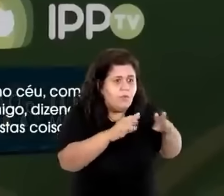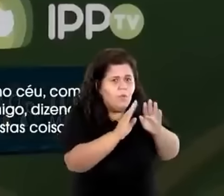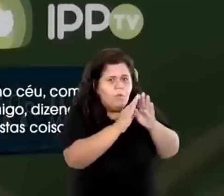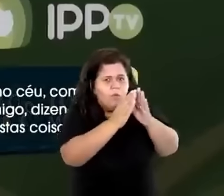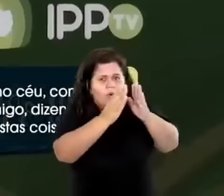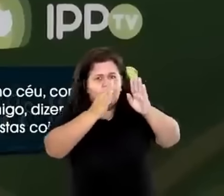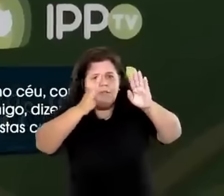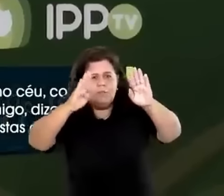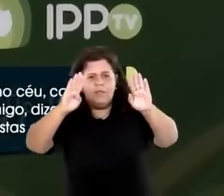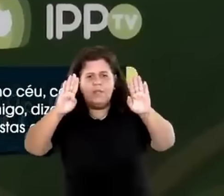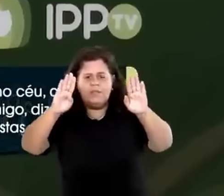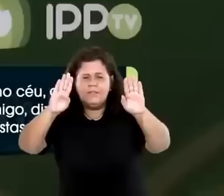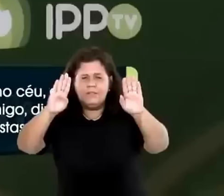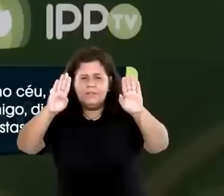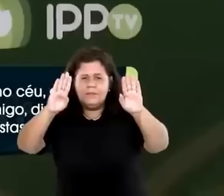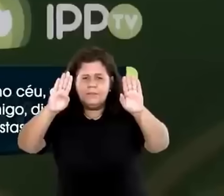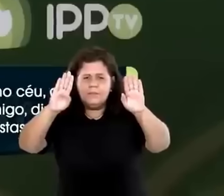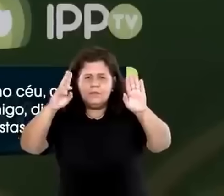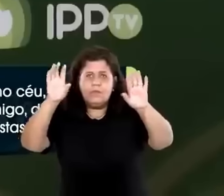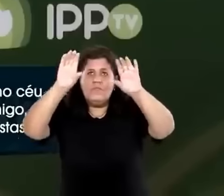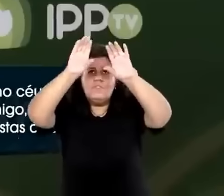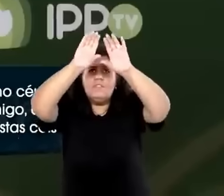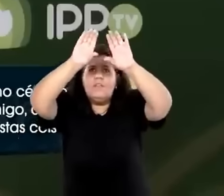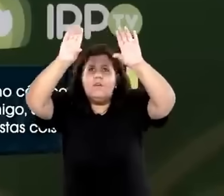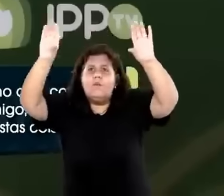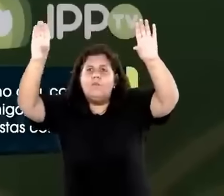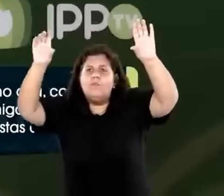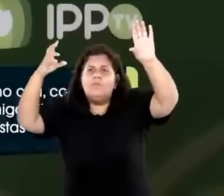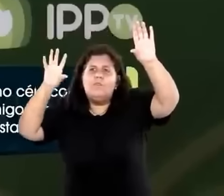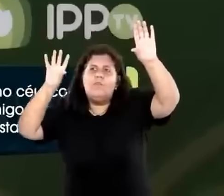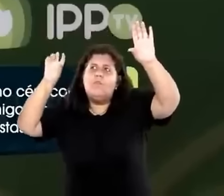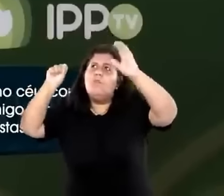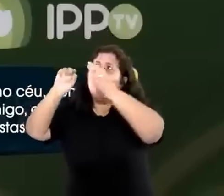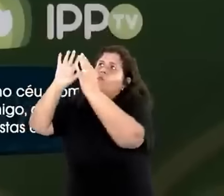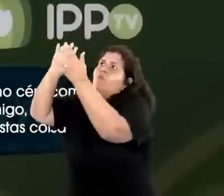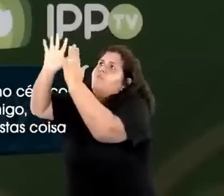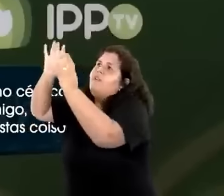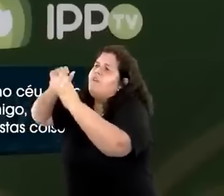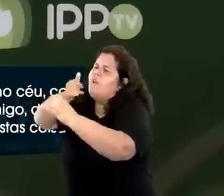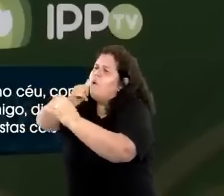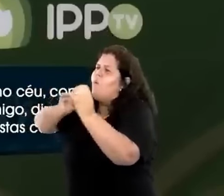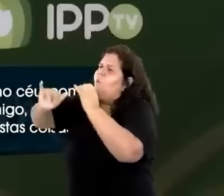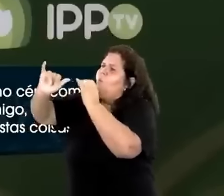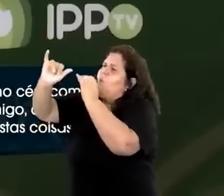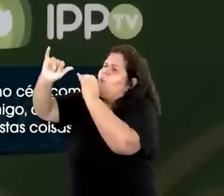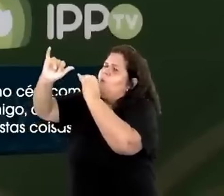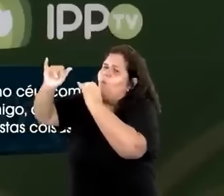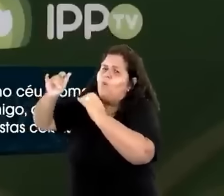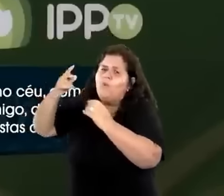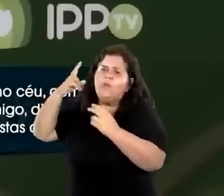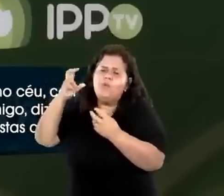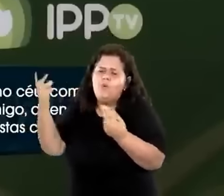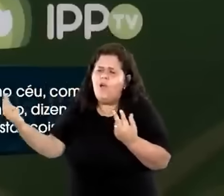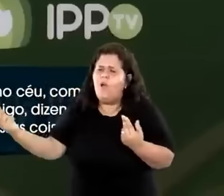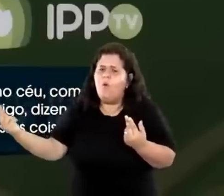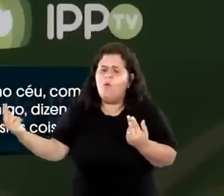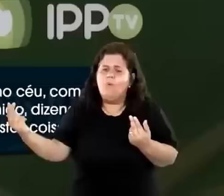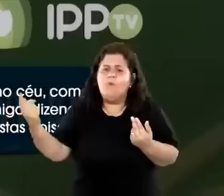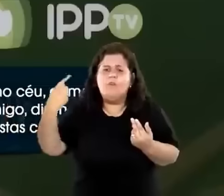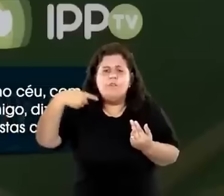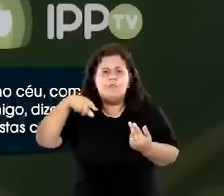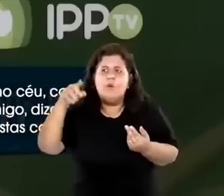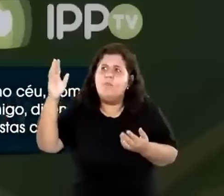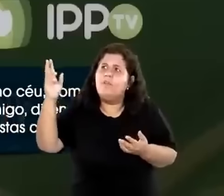porta aberta no céu como também a primeira voz que ouvi como de trombeta ao falar comigo dizendo sobe para